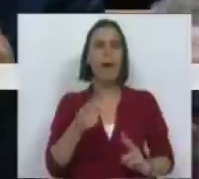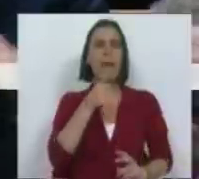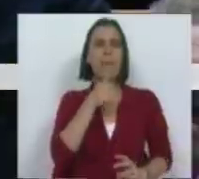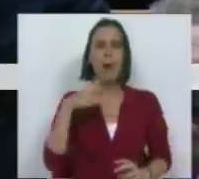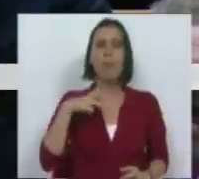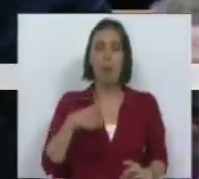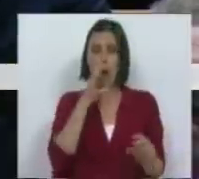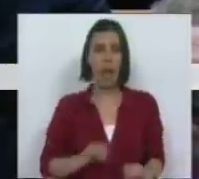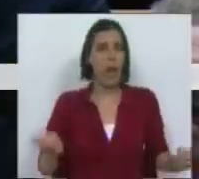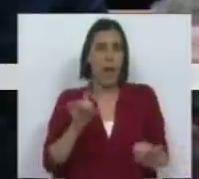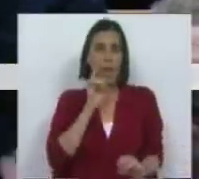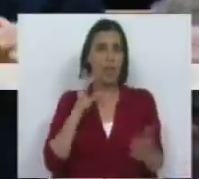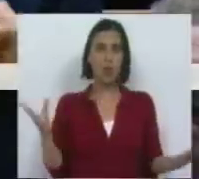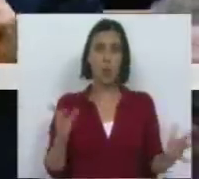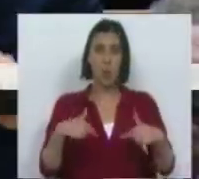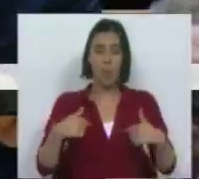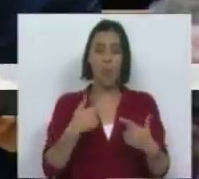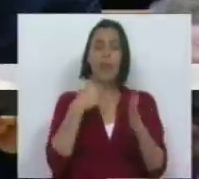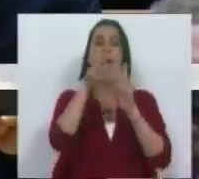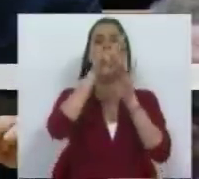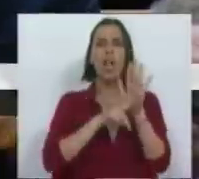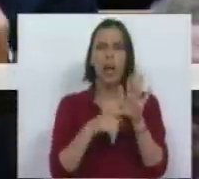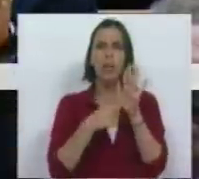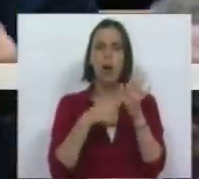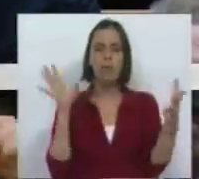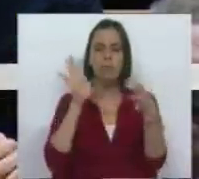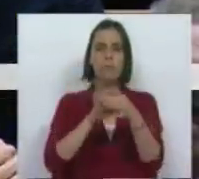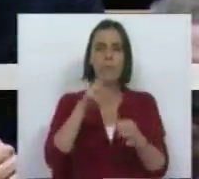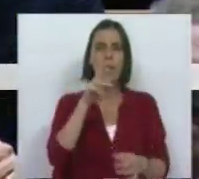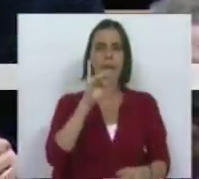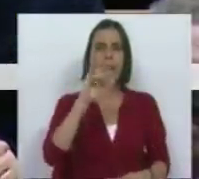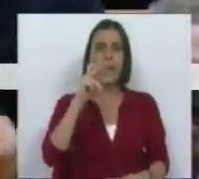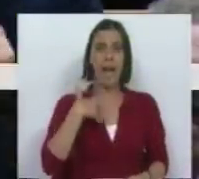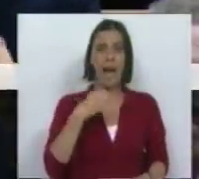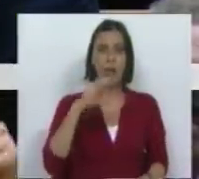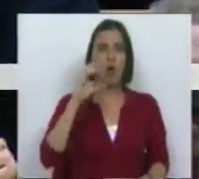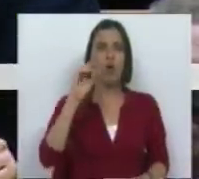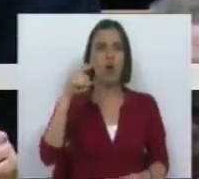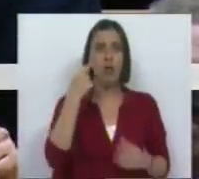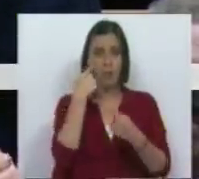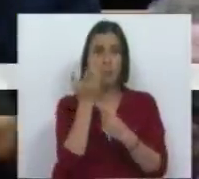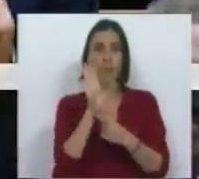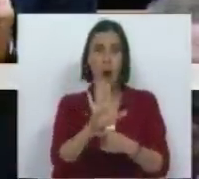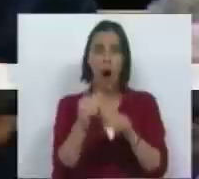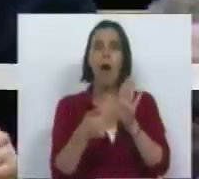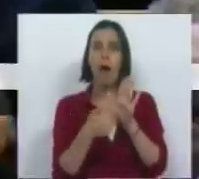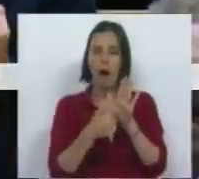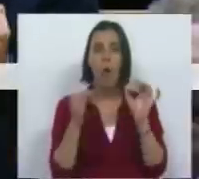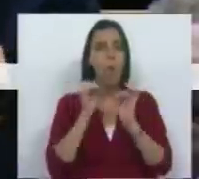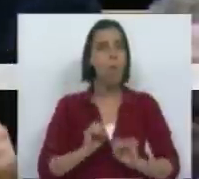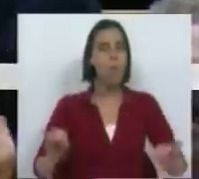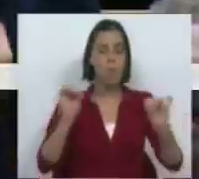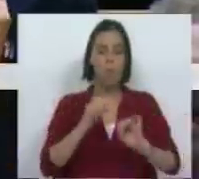é porque ninguém está seguro. Quando o relatório sobre Ricardo Costa demonstra que